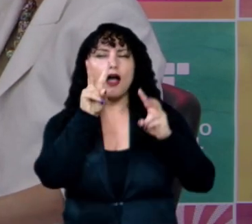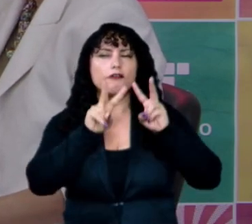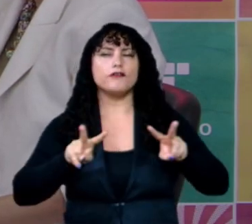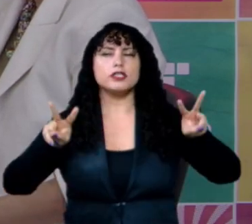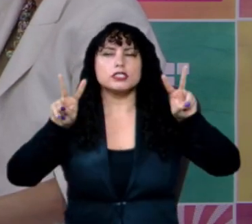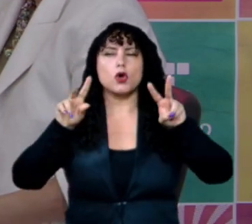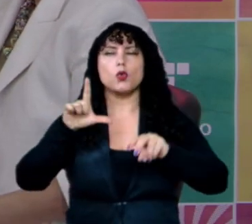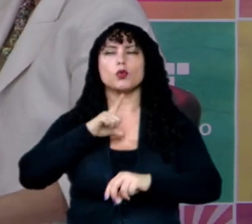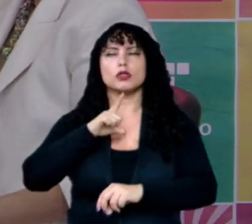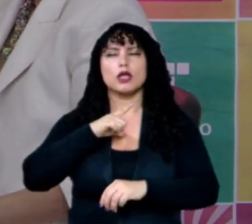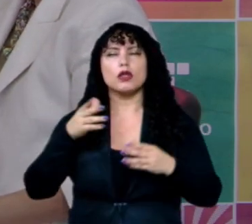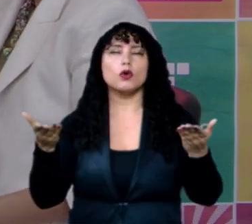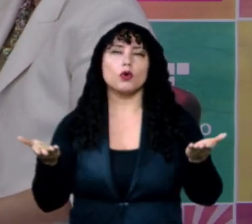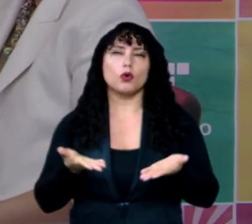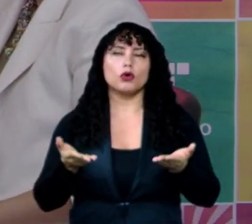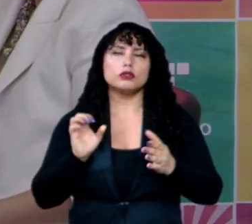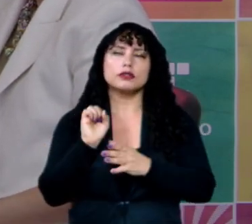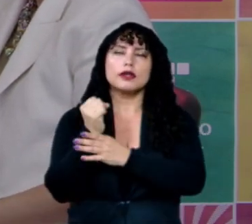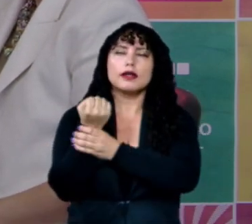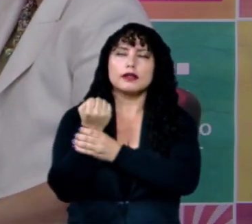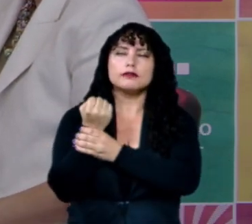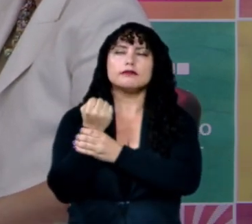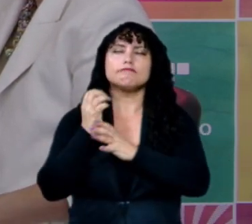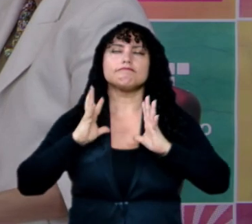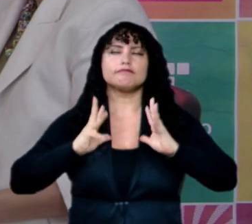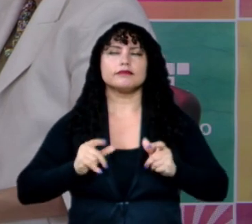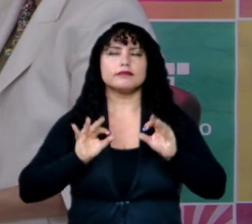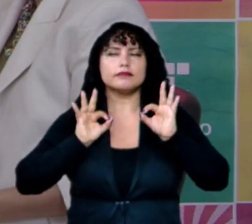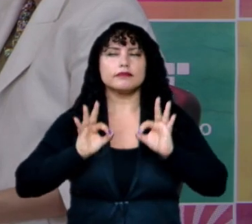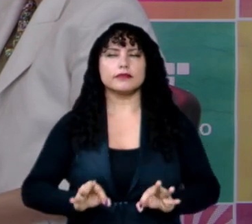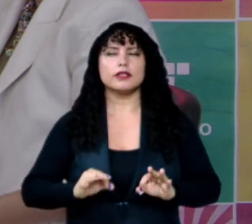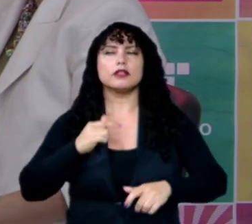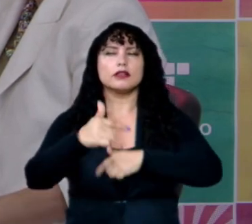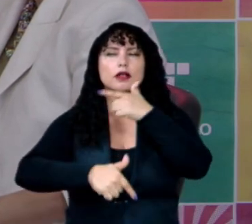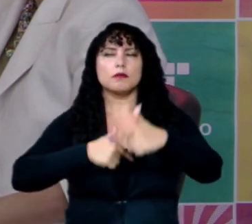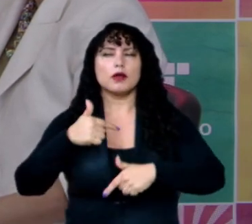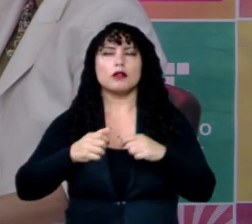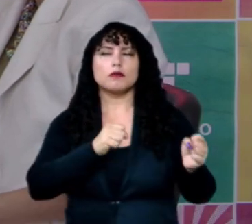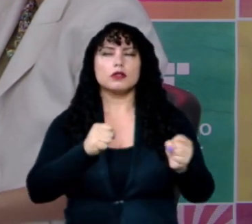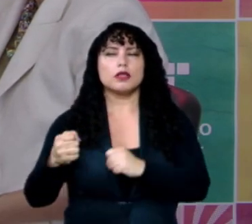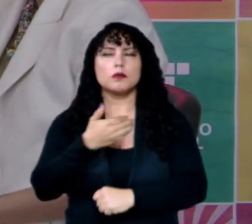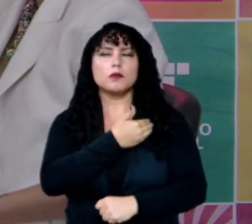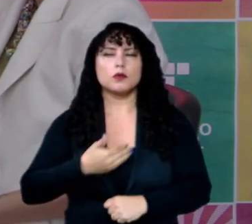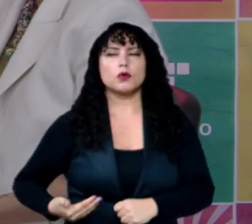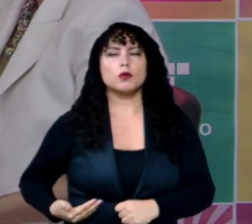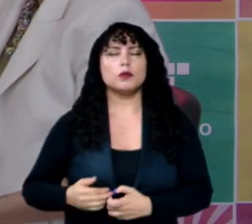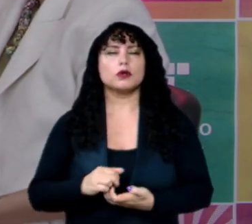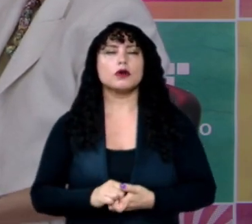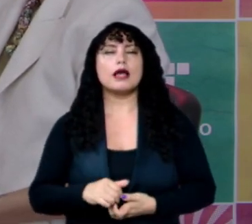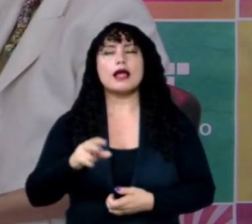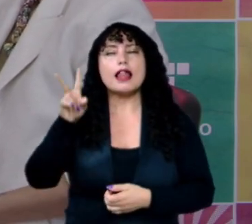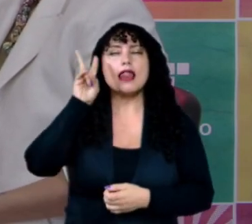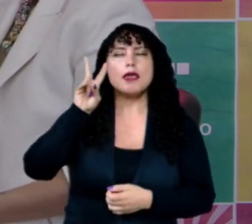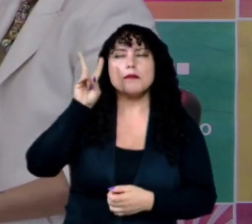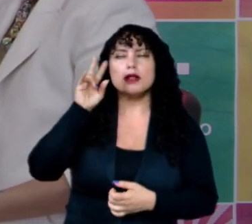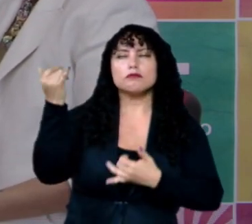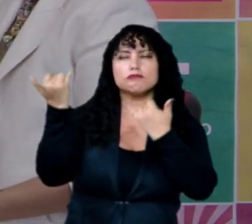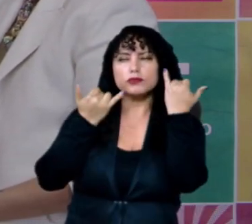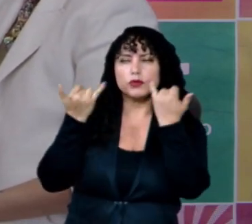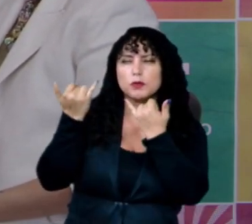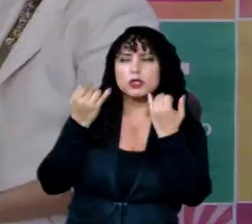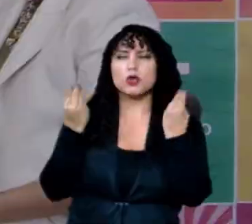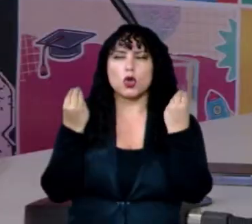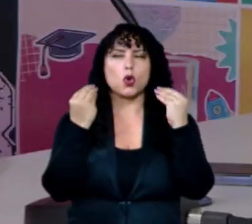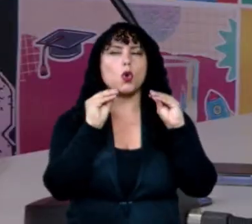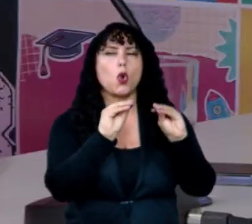gente tem hoje, né, de garantia de integridade da atuação do poder público. Lembrando, por exemplo, que um dado que é